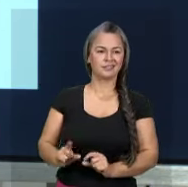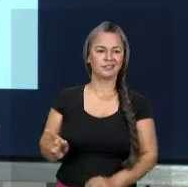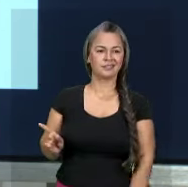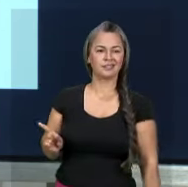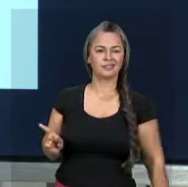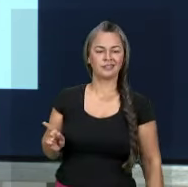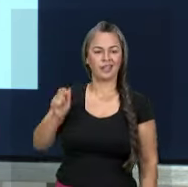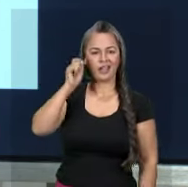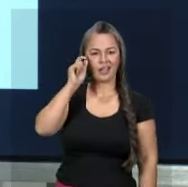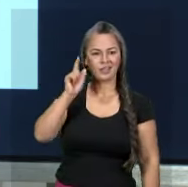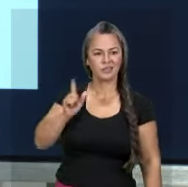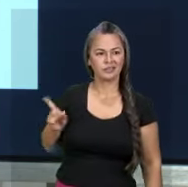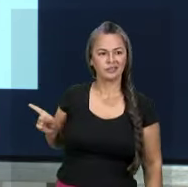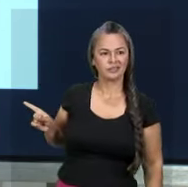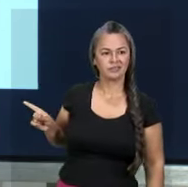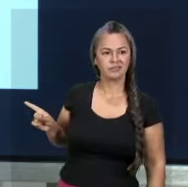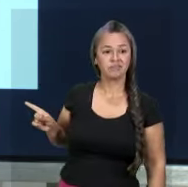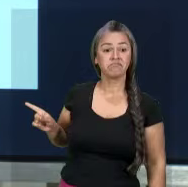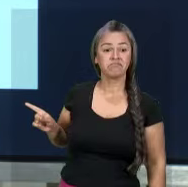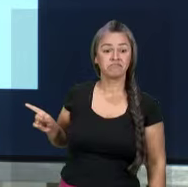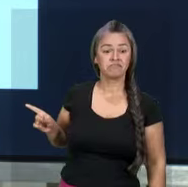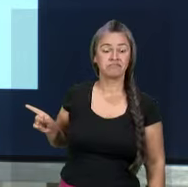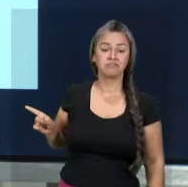e cóccix.